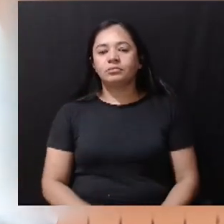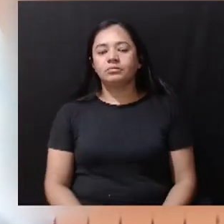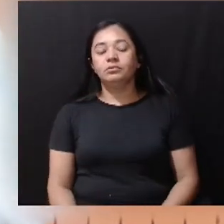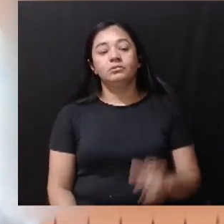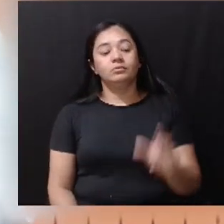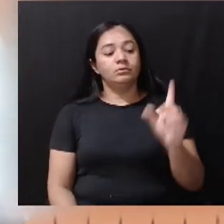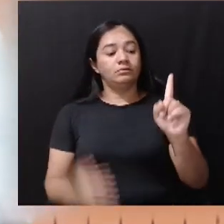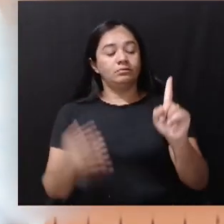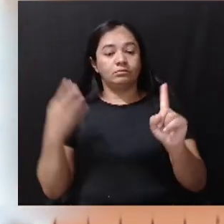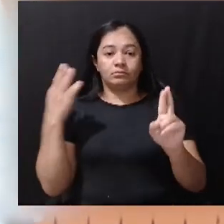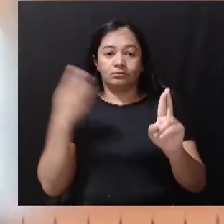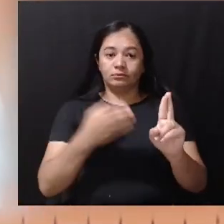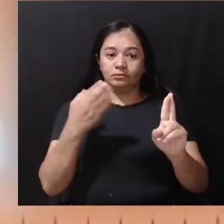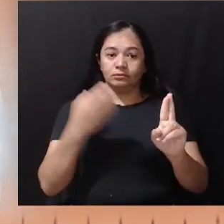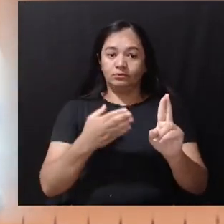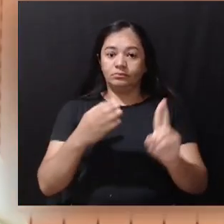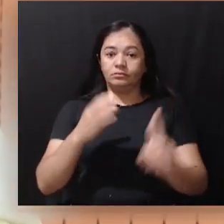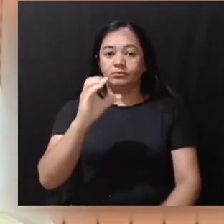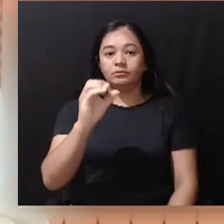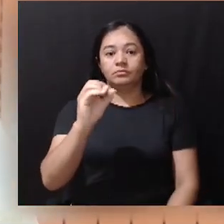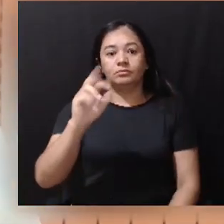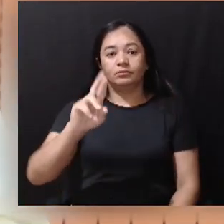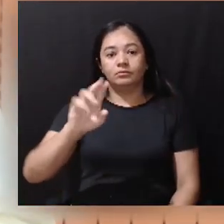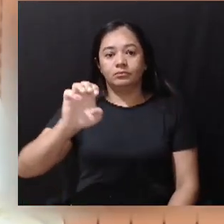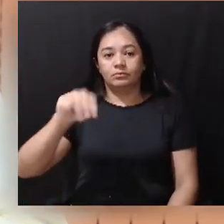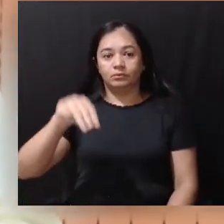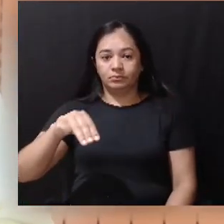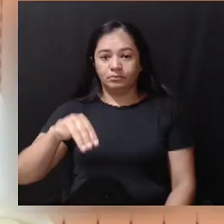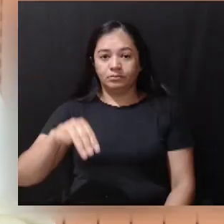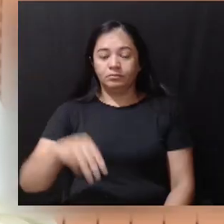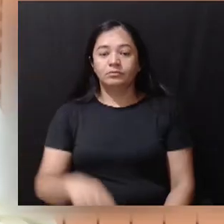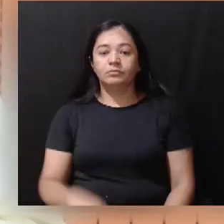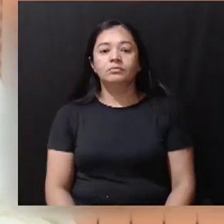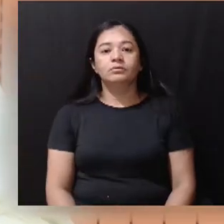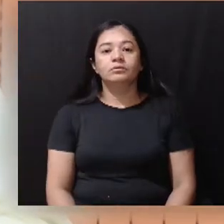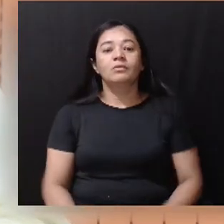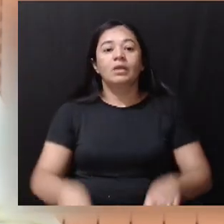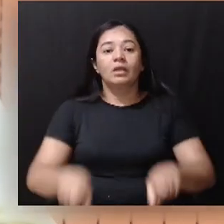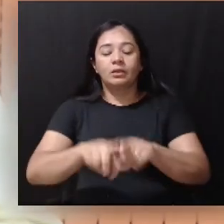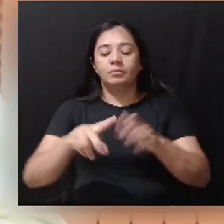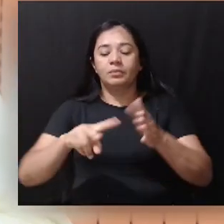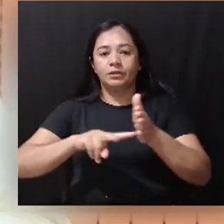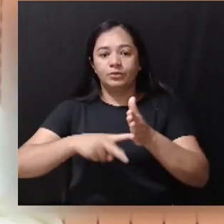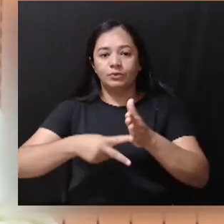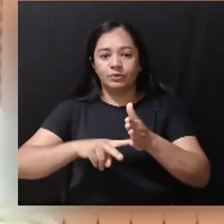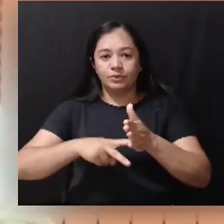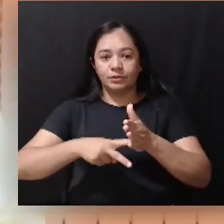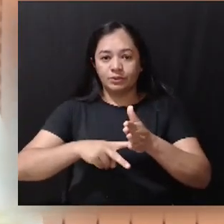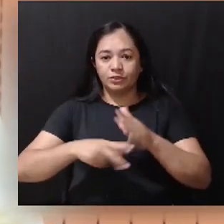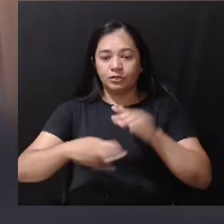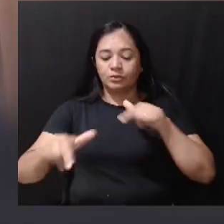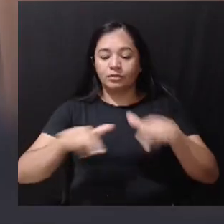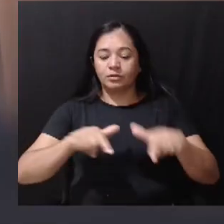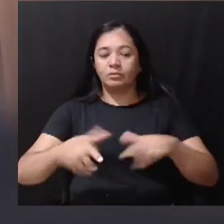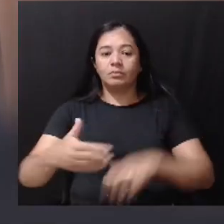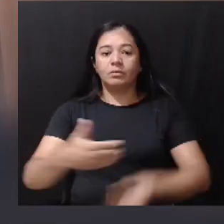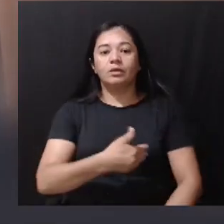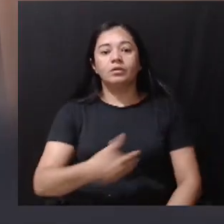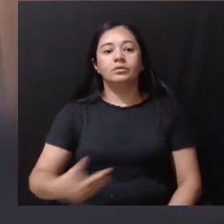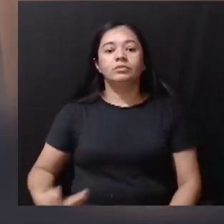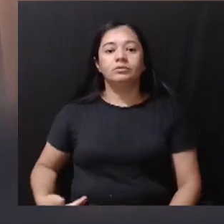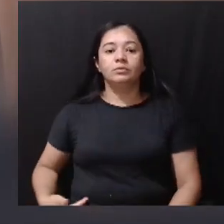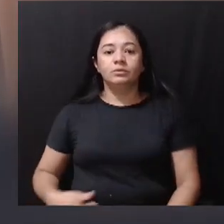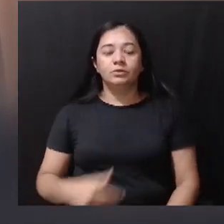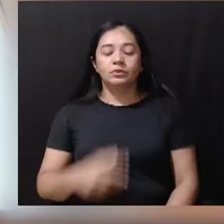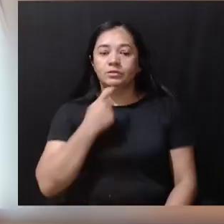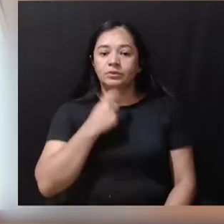de Enfermagem de São Paulo, o COREM, do Sindicato dos Trabalhadores do Serviço Público Municipal de Campinas, do